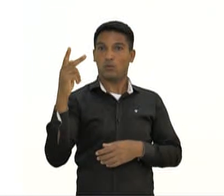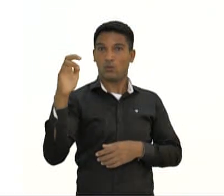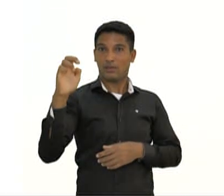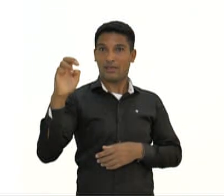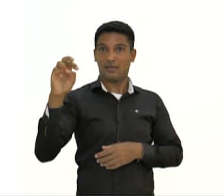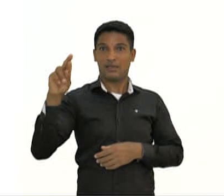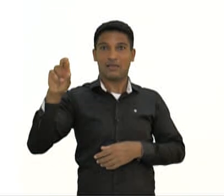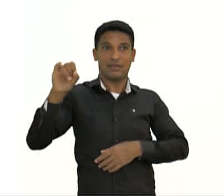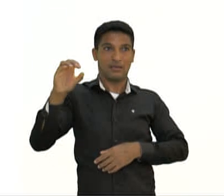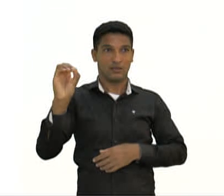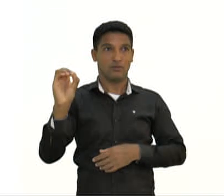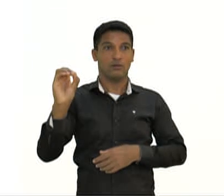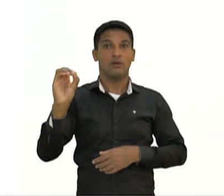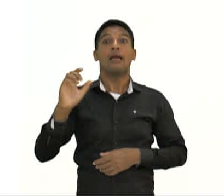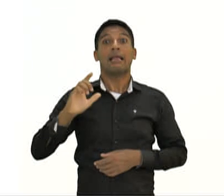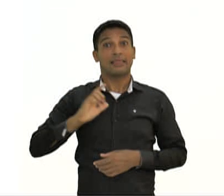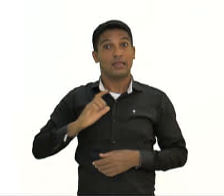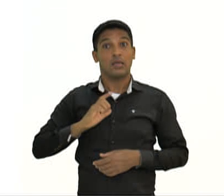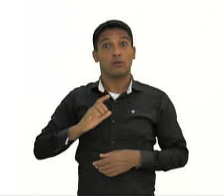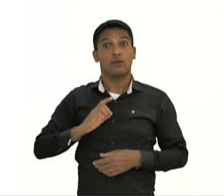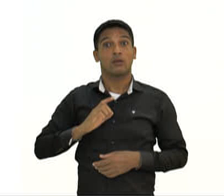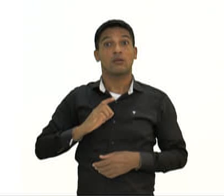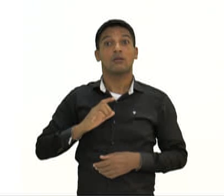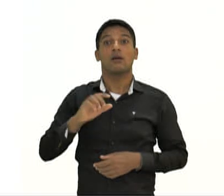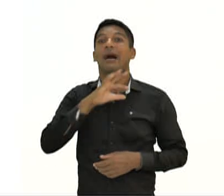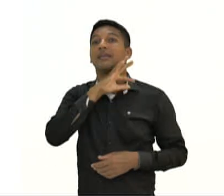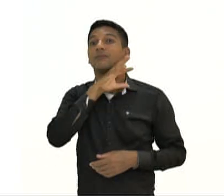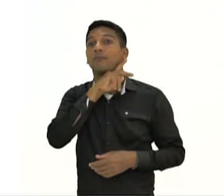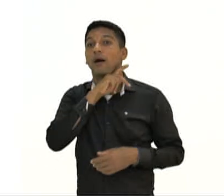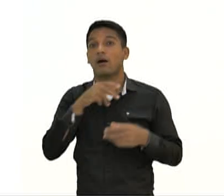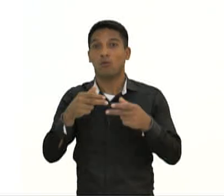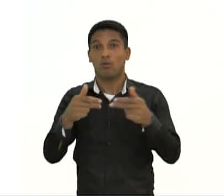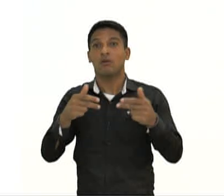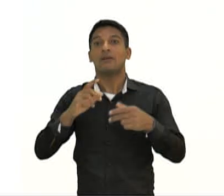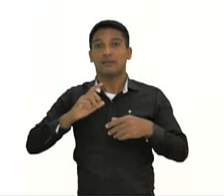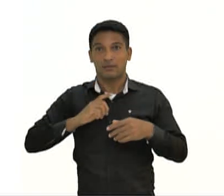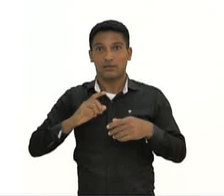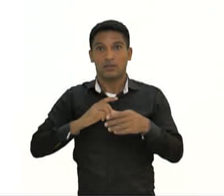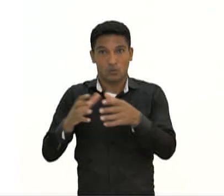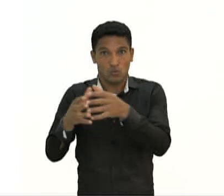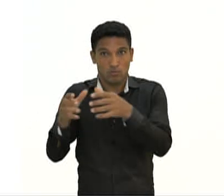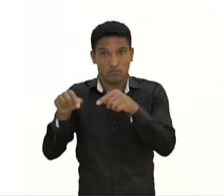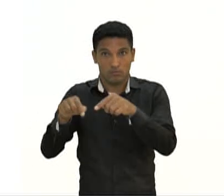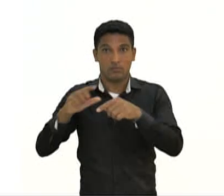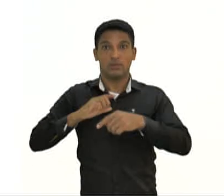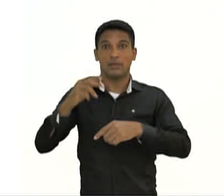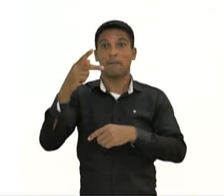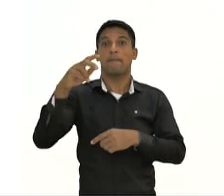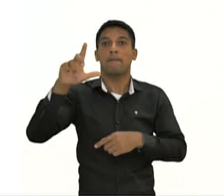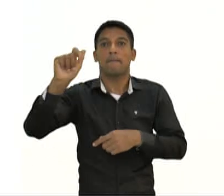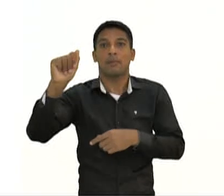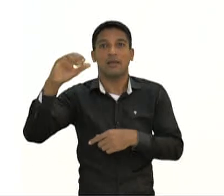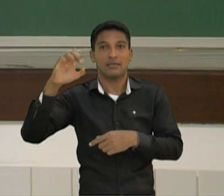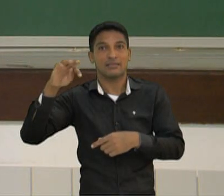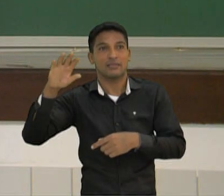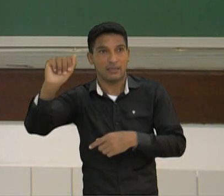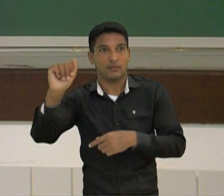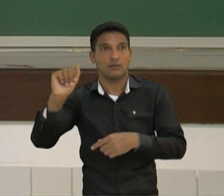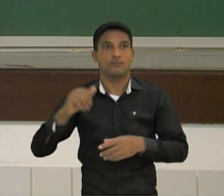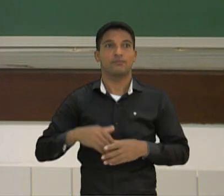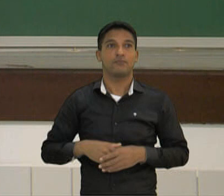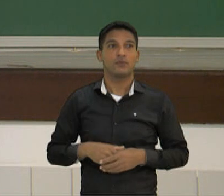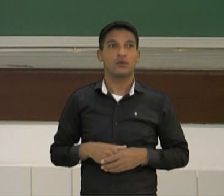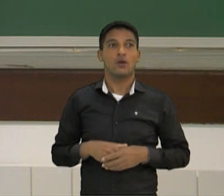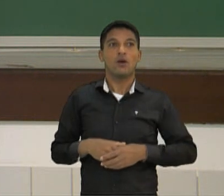dos mamíferos. Né? Então, aqui eu coloquei leões, os chimpanzés e também tamanduá-bandeira como exemplo aqui. Tá? Então, os eutérios é o grupo